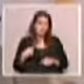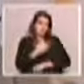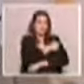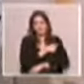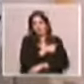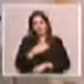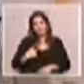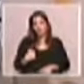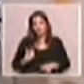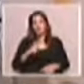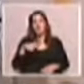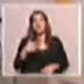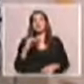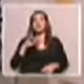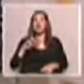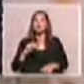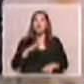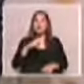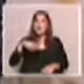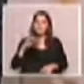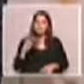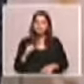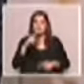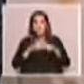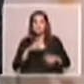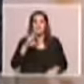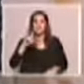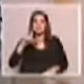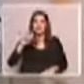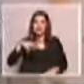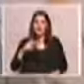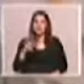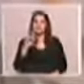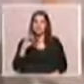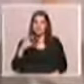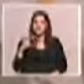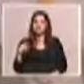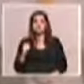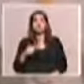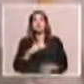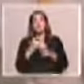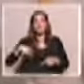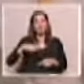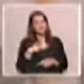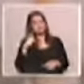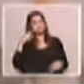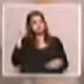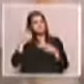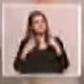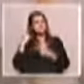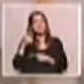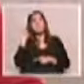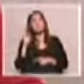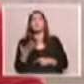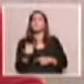também do António Campos e da Helena Freitas. Foram 3 pessoas que se viraram para um território e dissemos o que é que existe aqui, que está por valorizar. E são